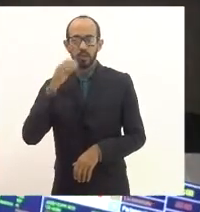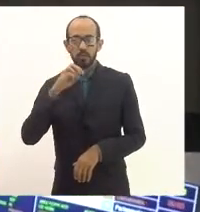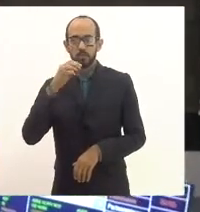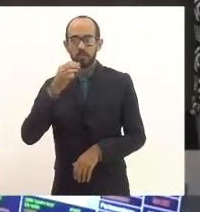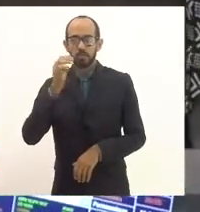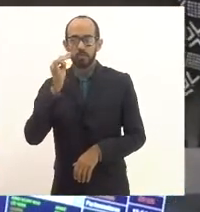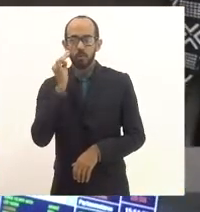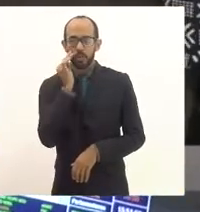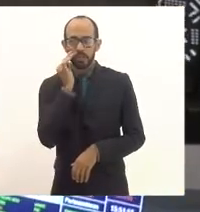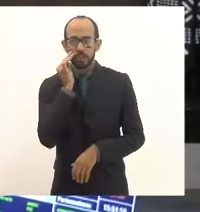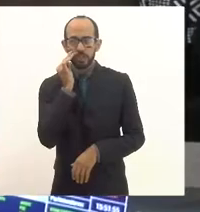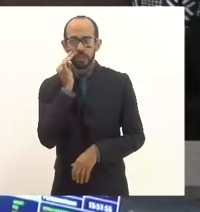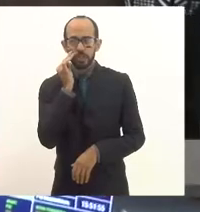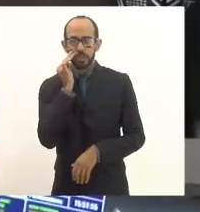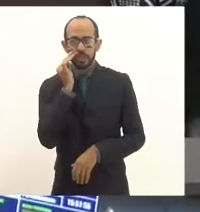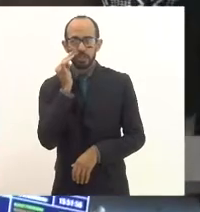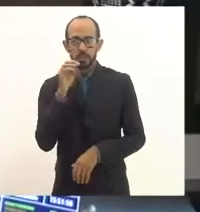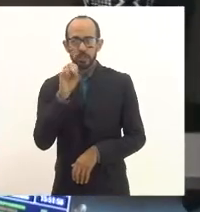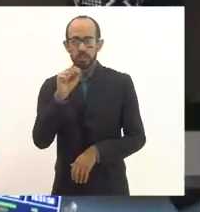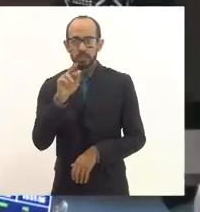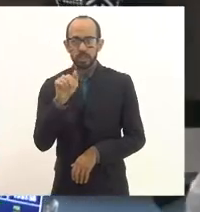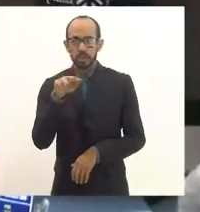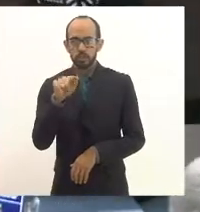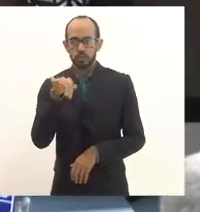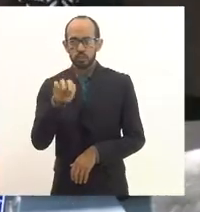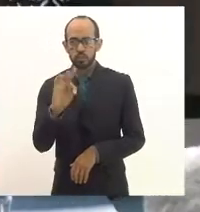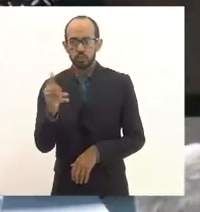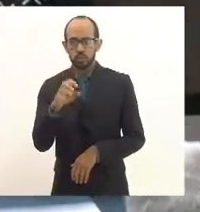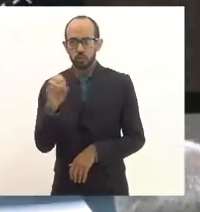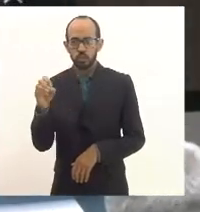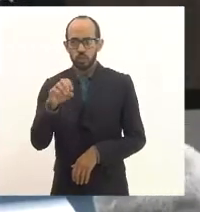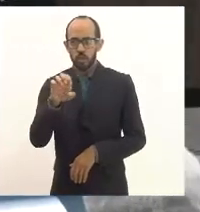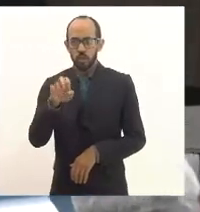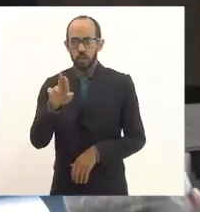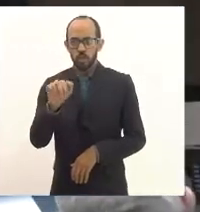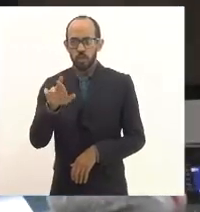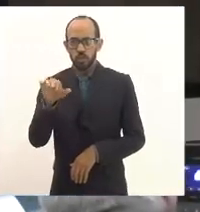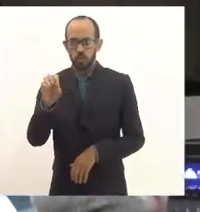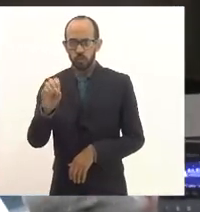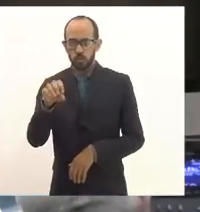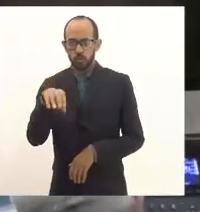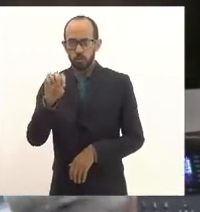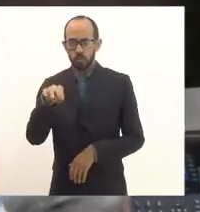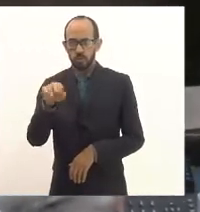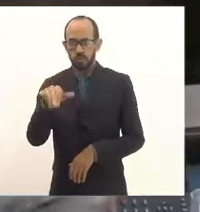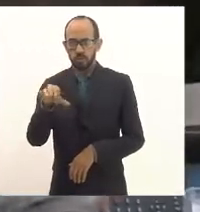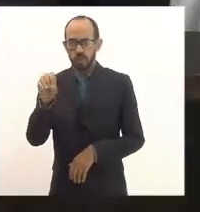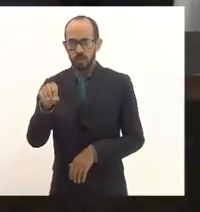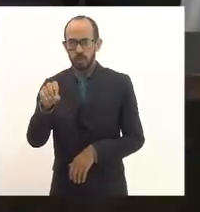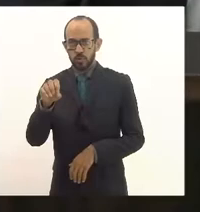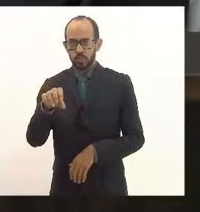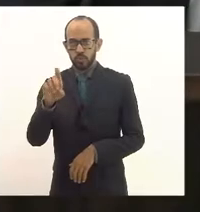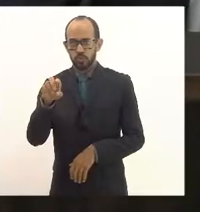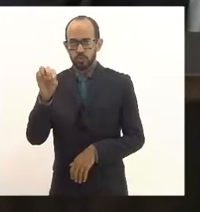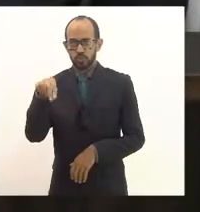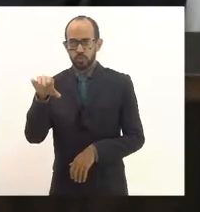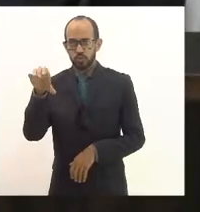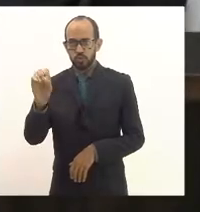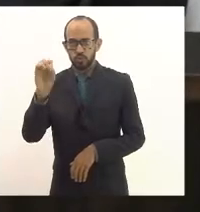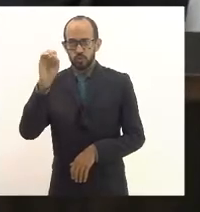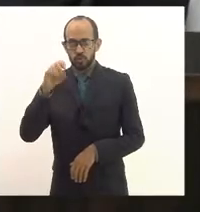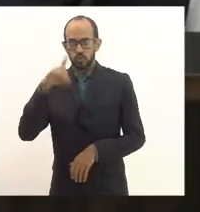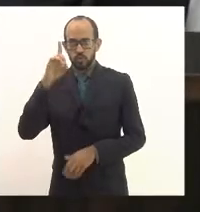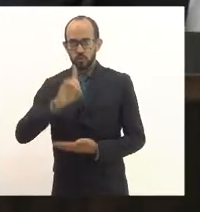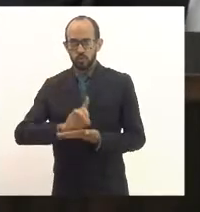doutor Serginho, Eurico Júnior, Marcelo Dino, Wellington José,